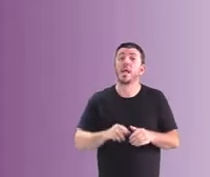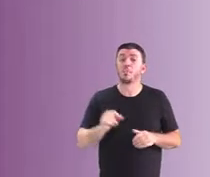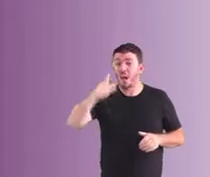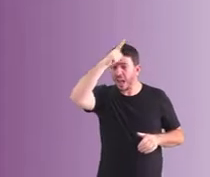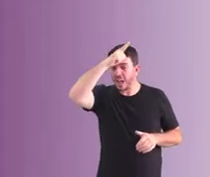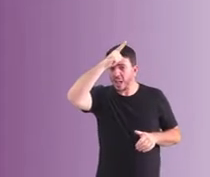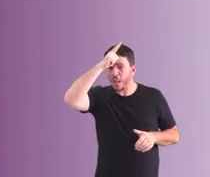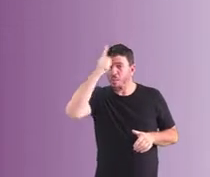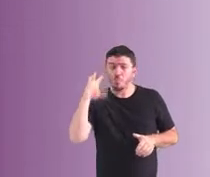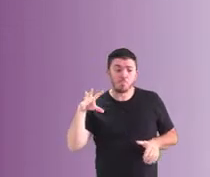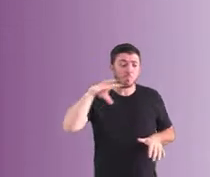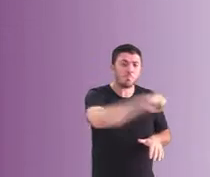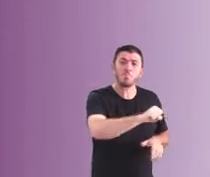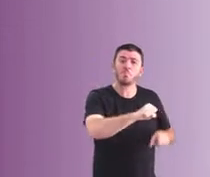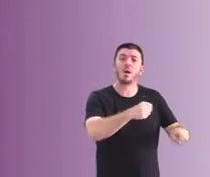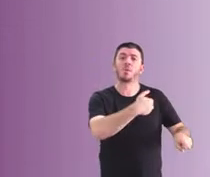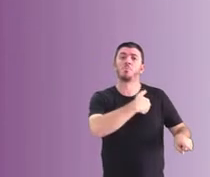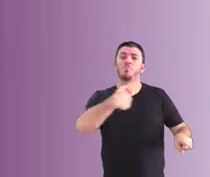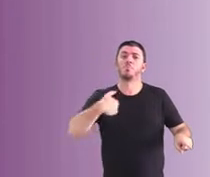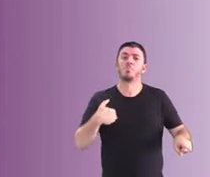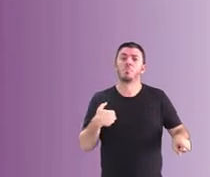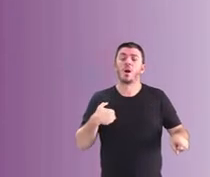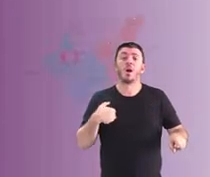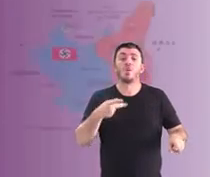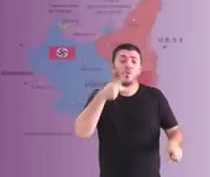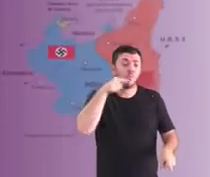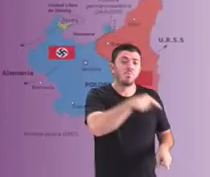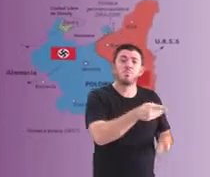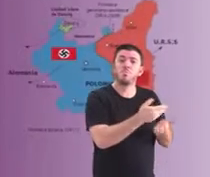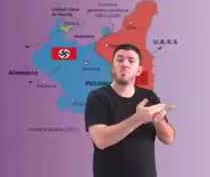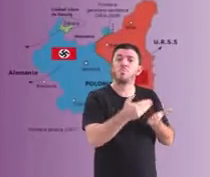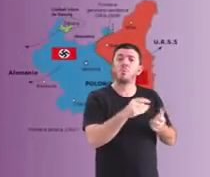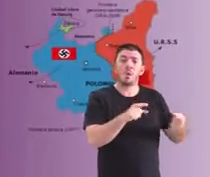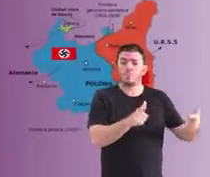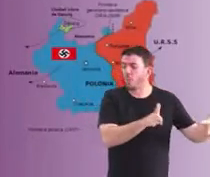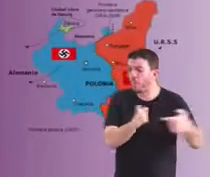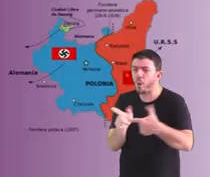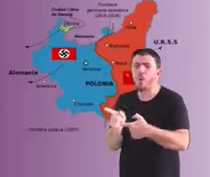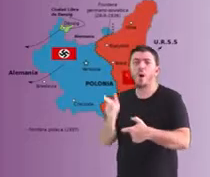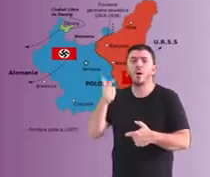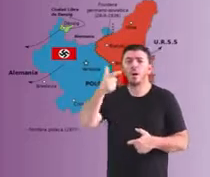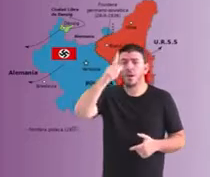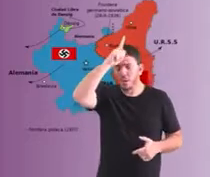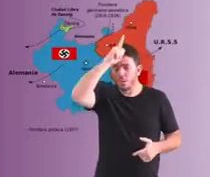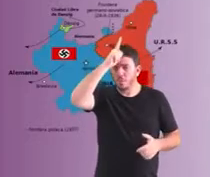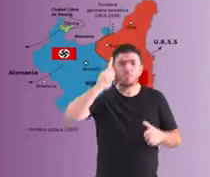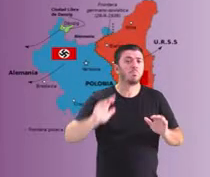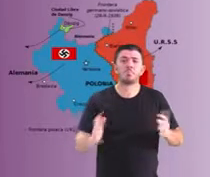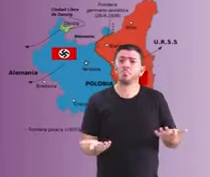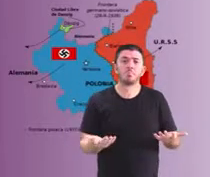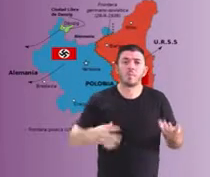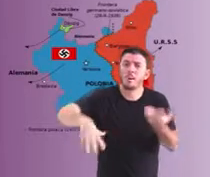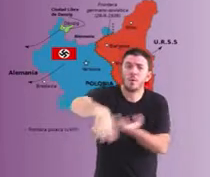Polônia, acusando os poloneses de terem iniciado o conflito contra os alemães. No dia 3 de setembro do mesmo